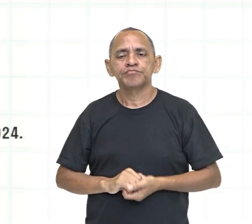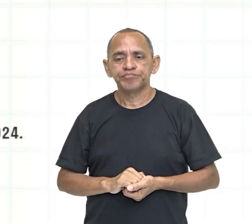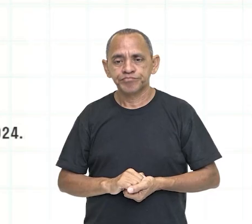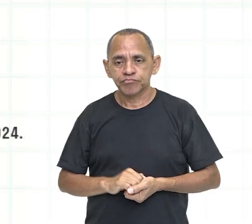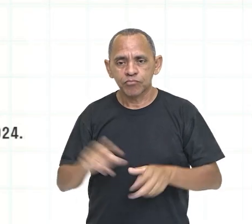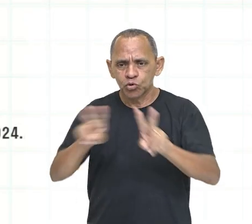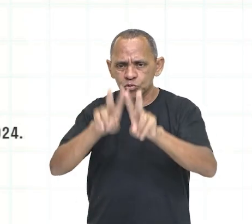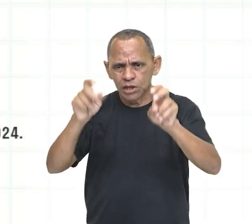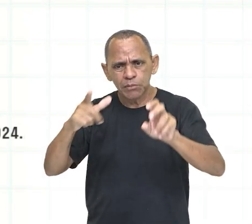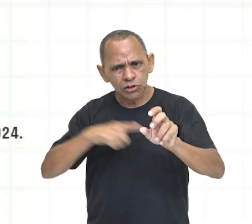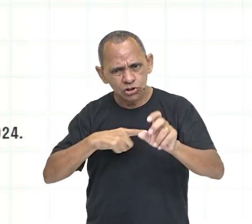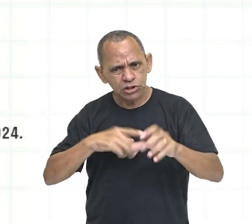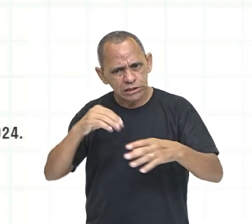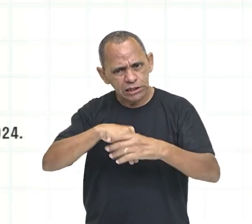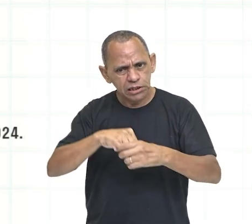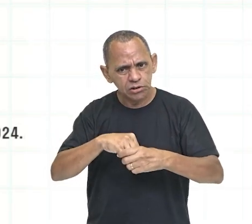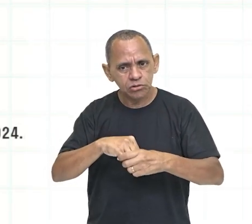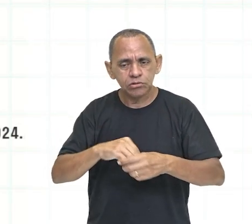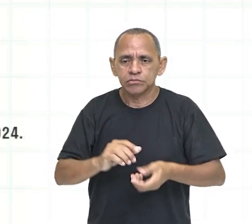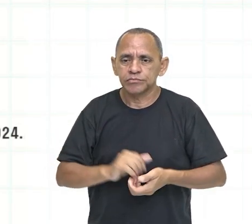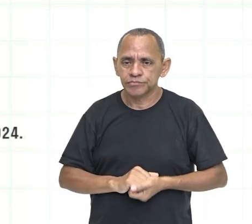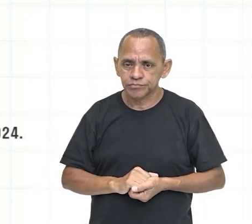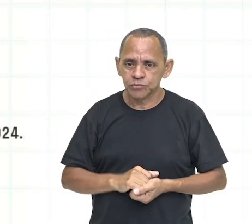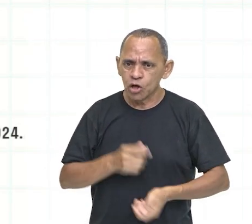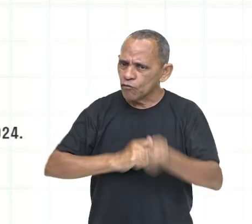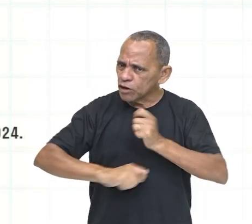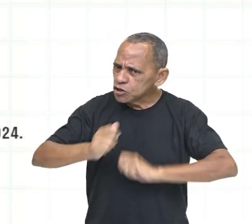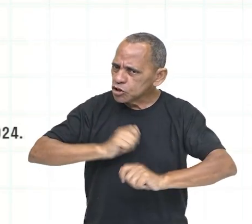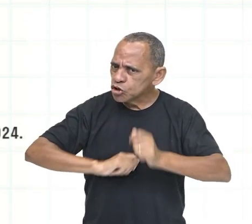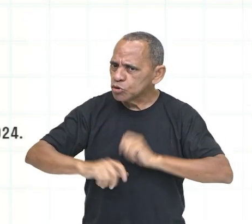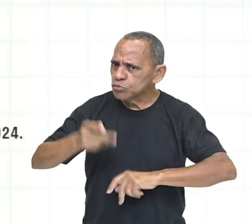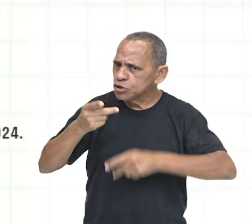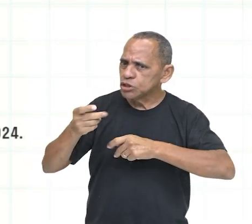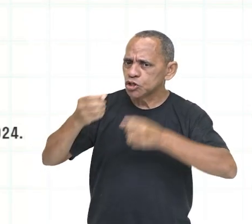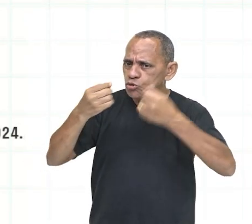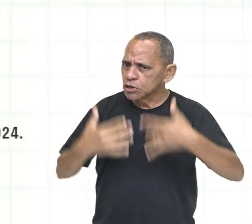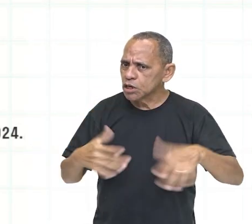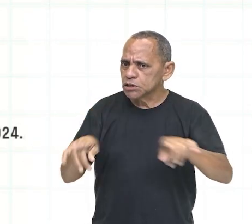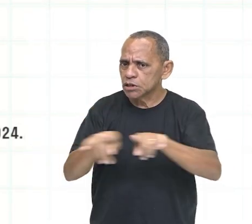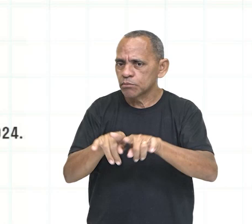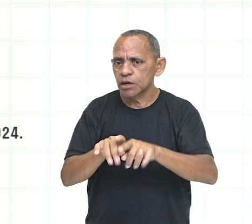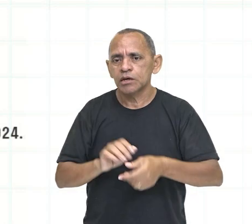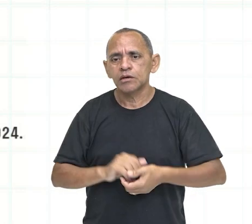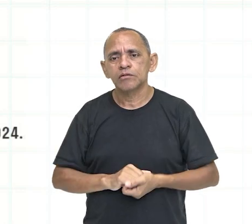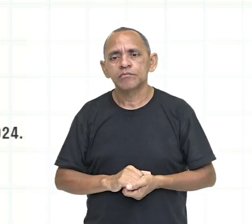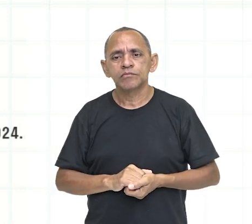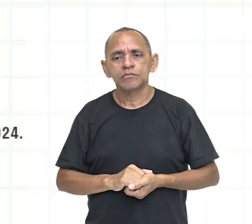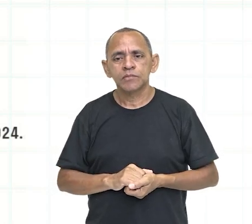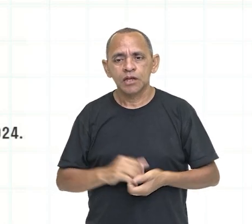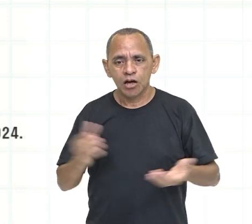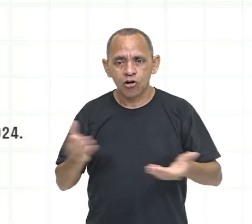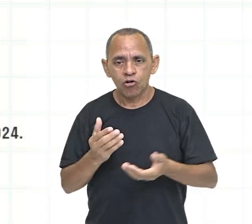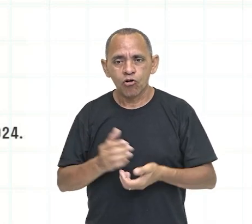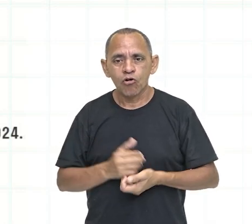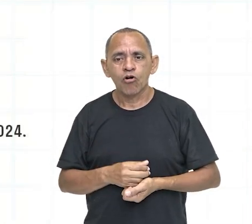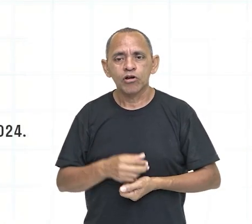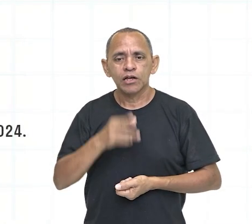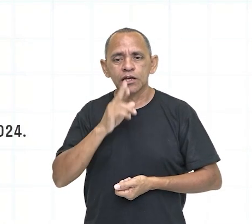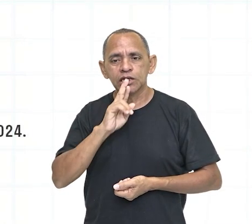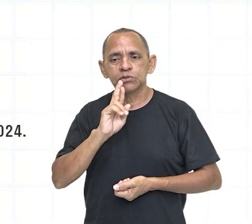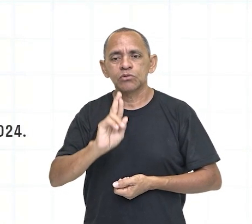algo econômico, né? Mas quem sabe? Ele está falando alguma coisa de global aí. Vamos ver então qual é a resposta